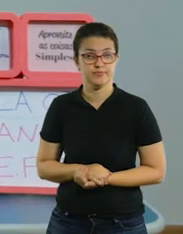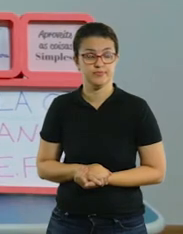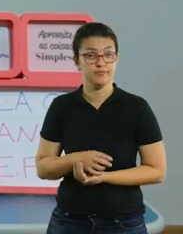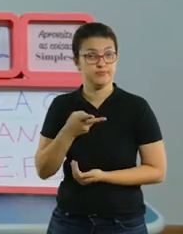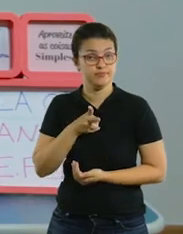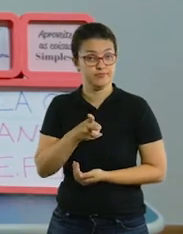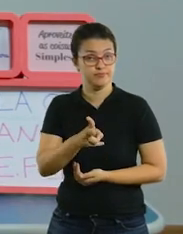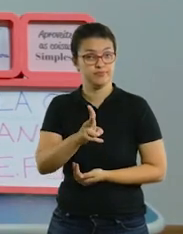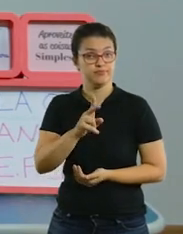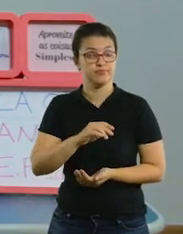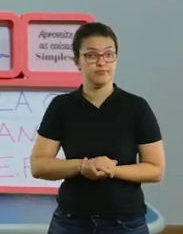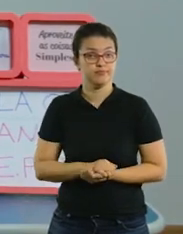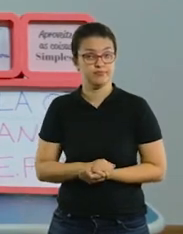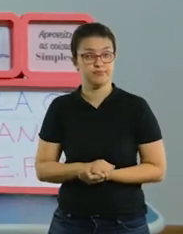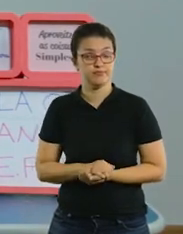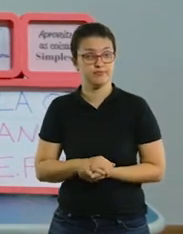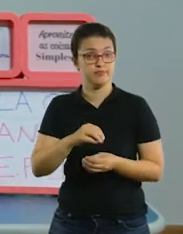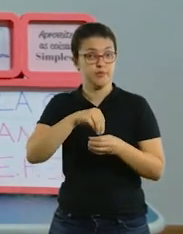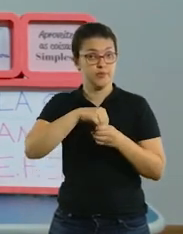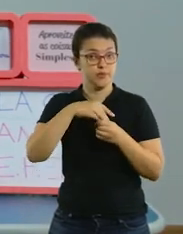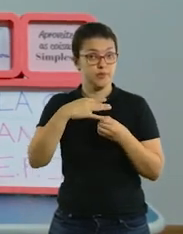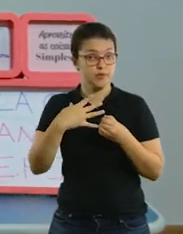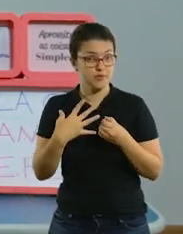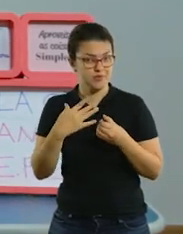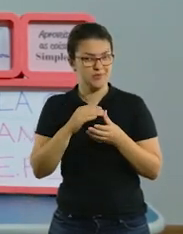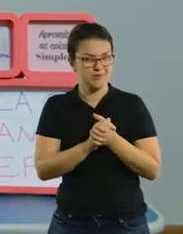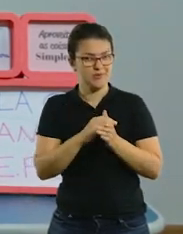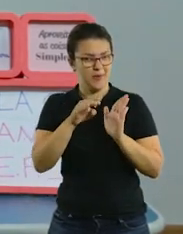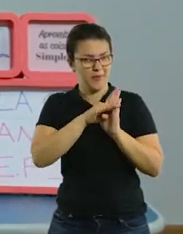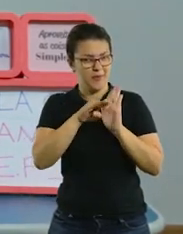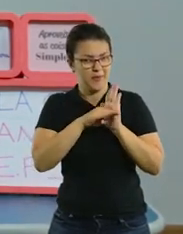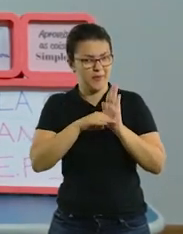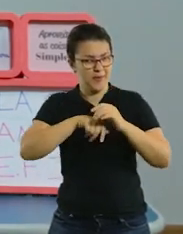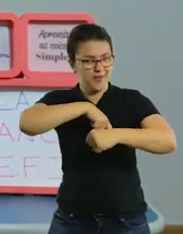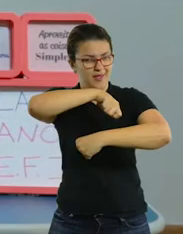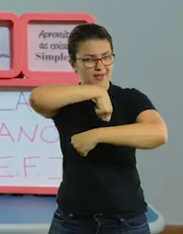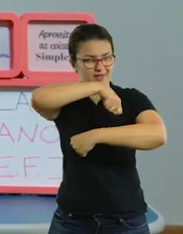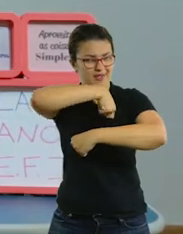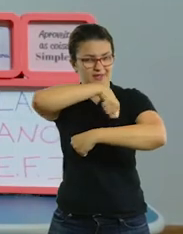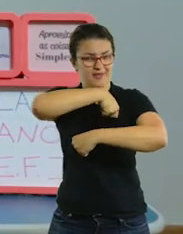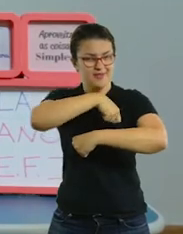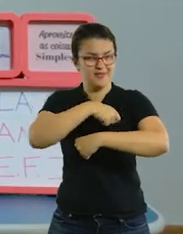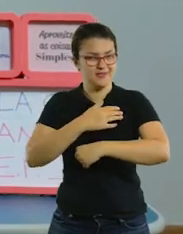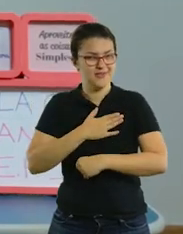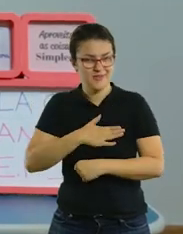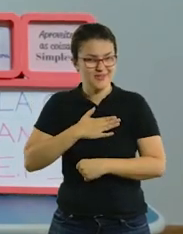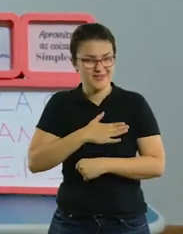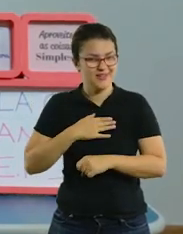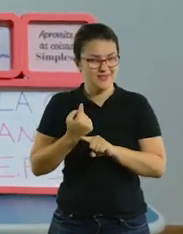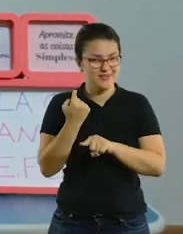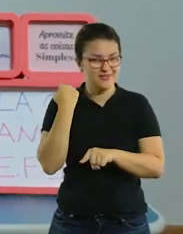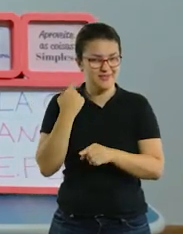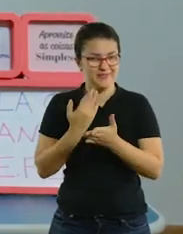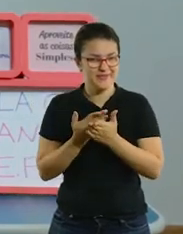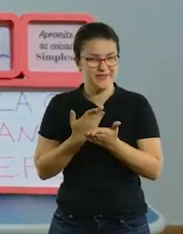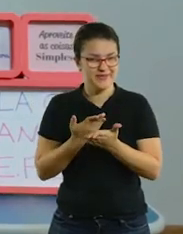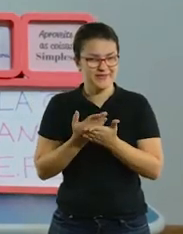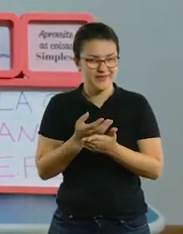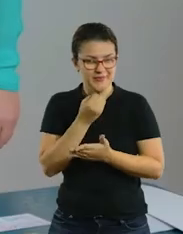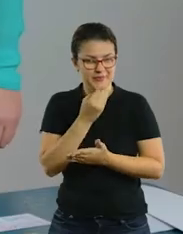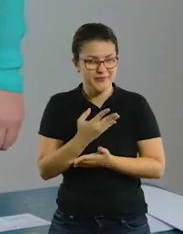nós vamos dar continuidade ao conteúdo de receitas. Vocês gostaram da receita da aula passada? Que